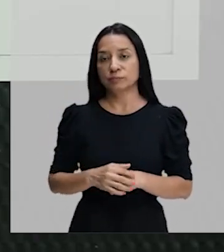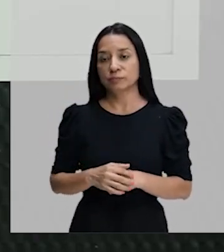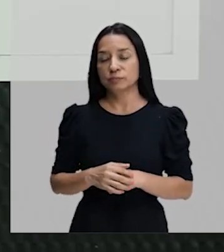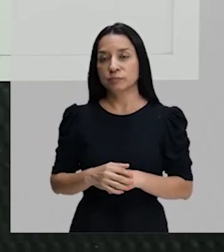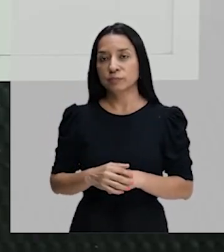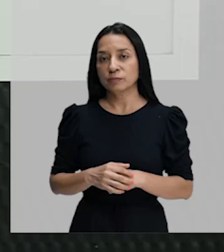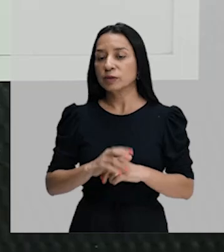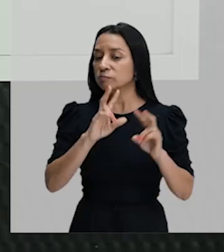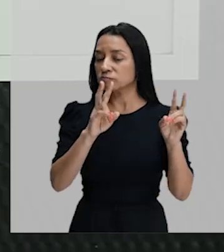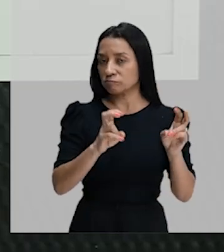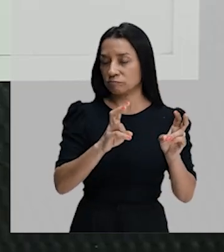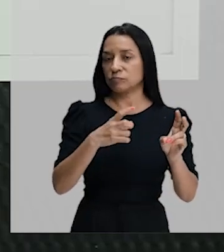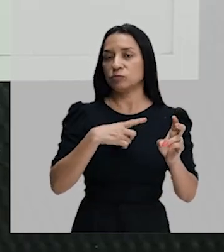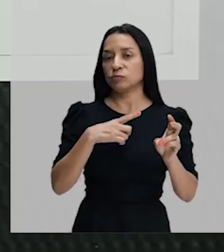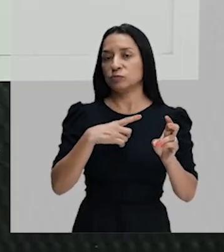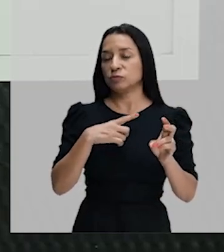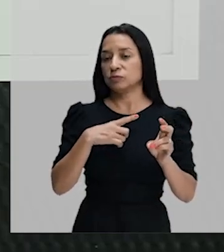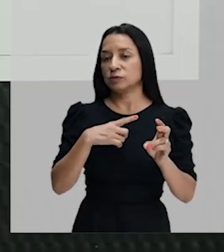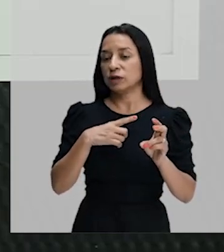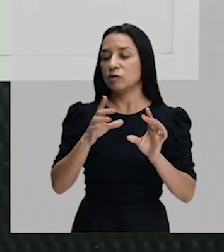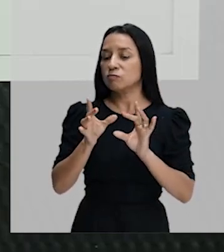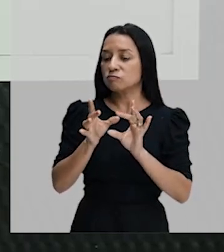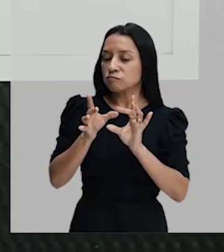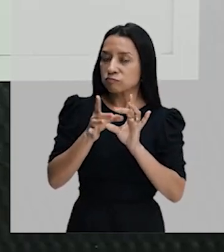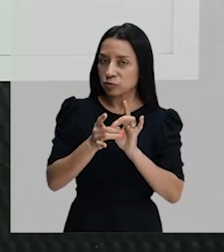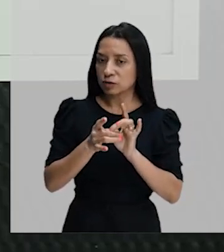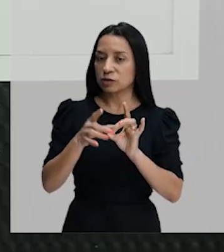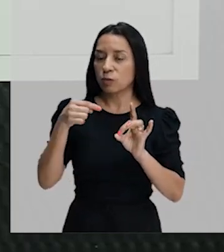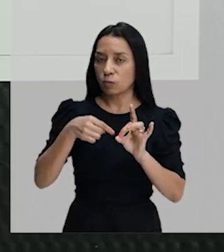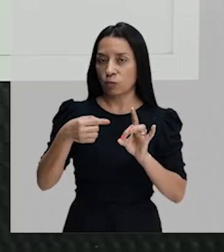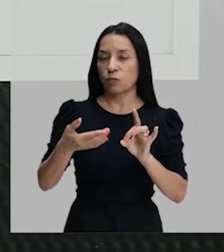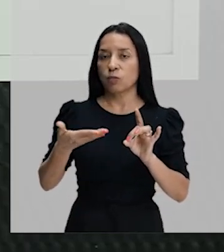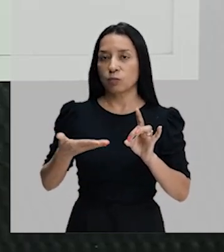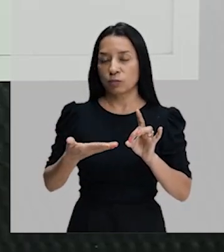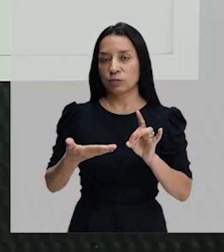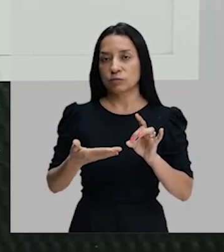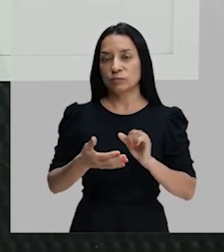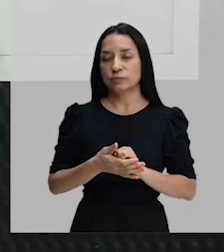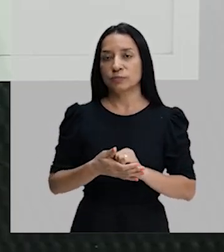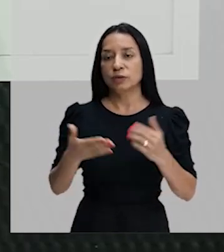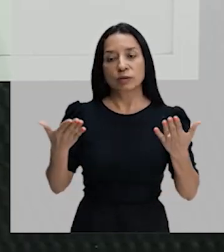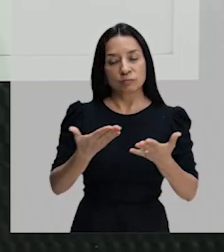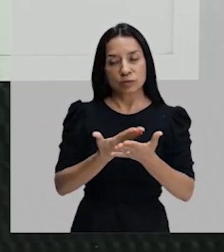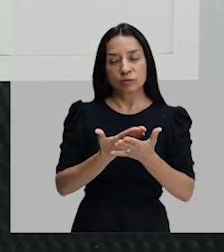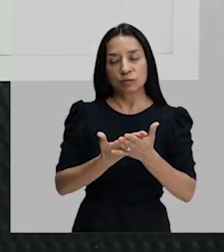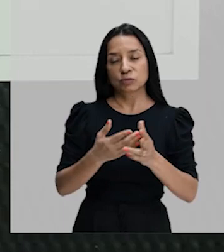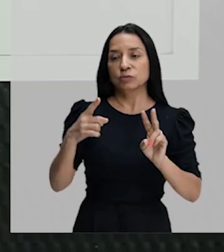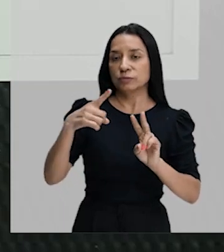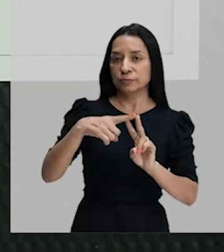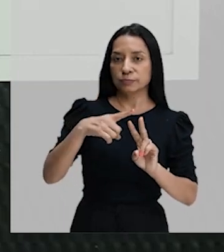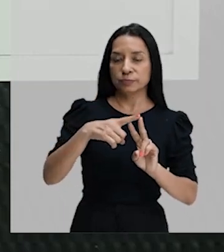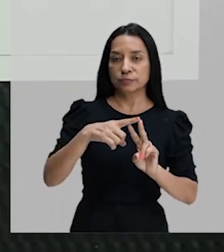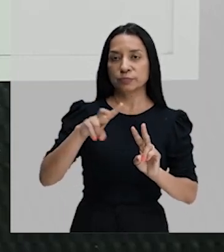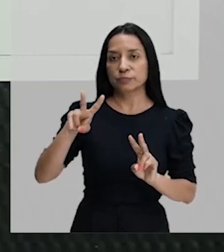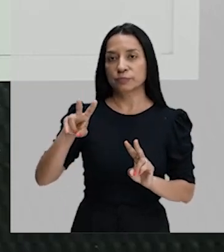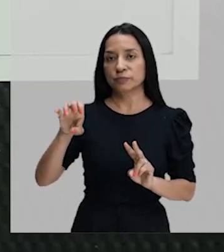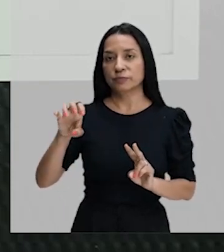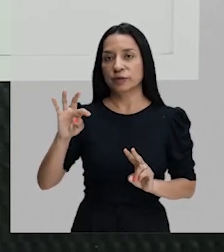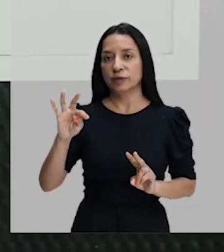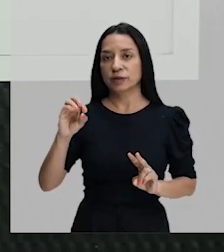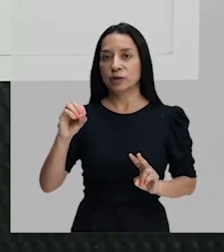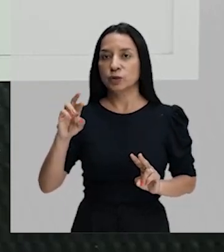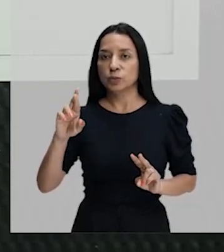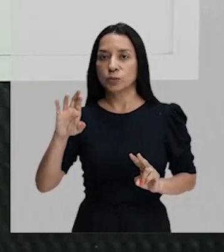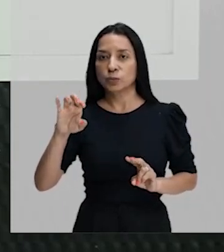E esses assuntos eles vão ter uma dependência muito grande com este de hoje, tá ok? Então a aula de hoje é sobre vetores. Então vamos lá. O que